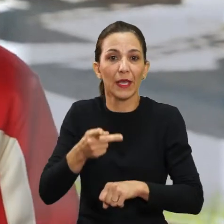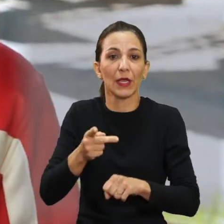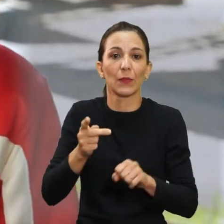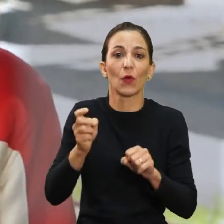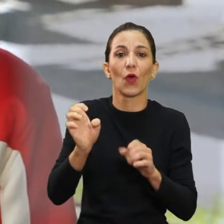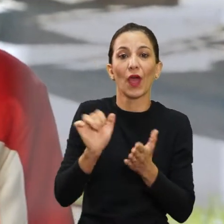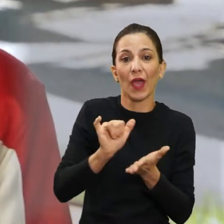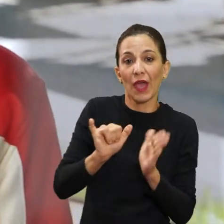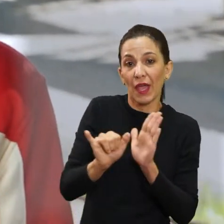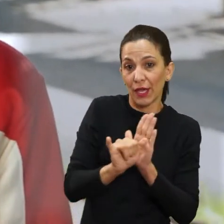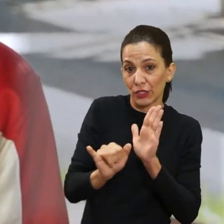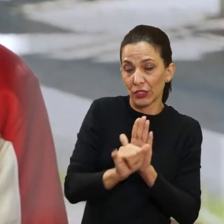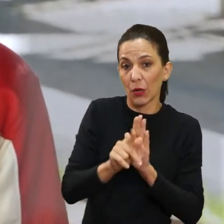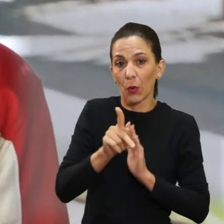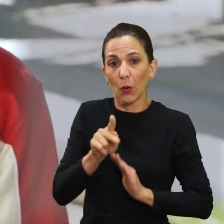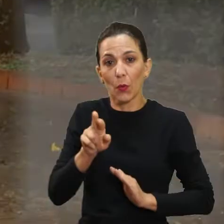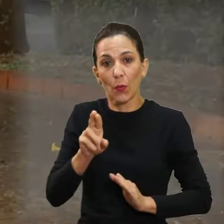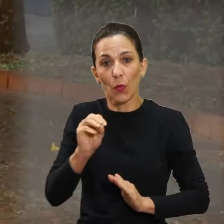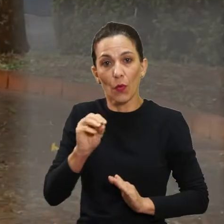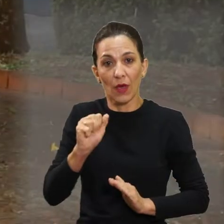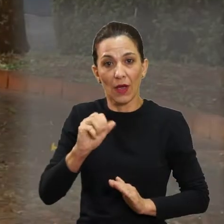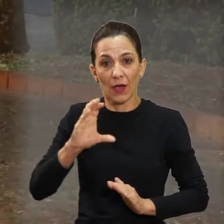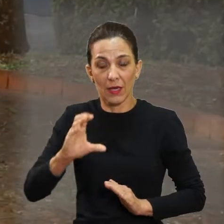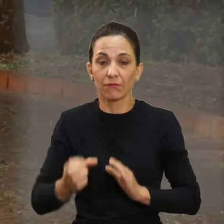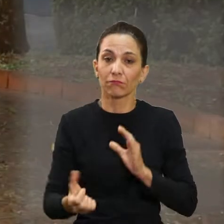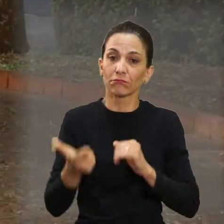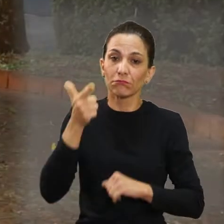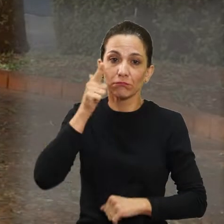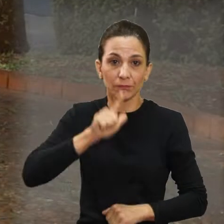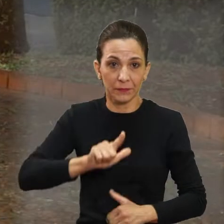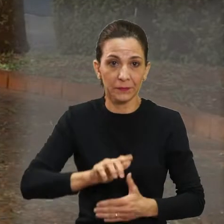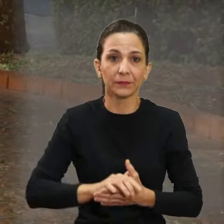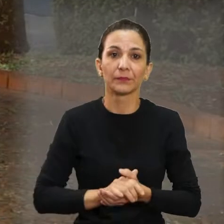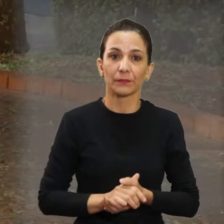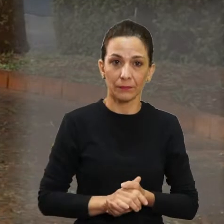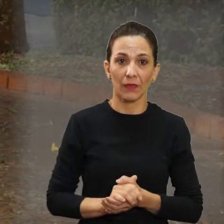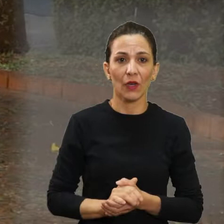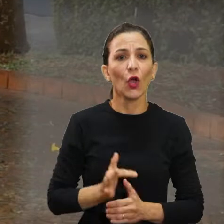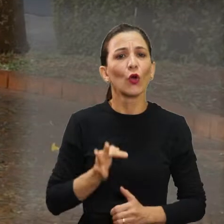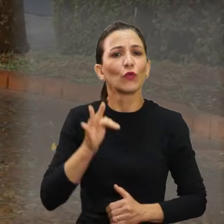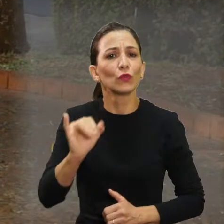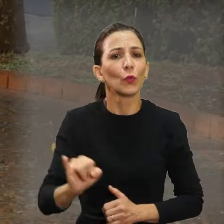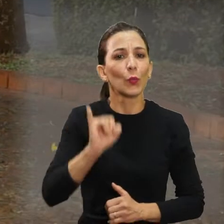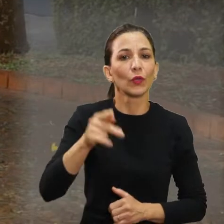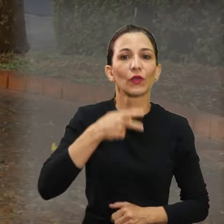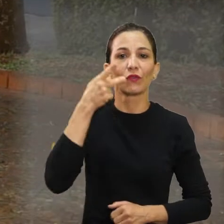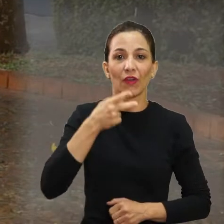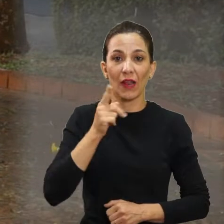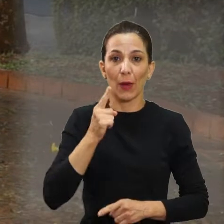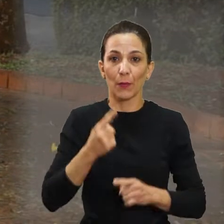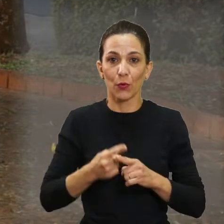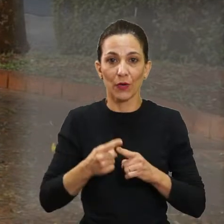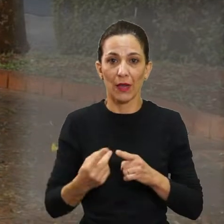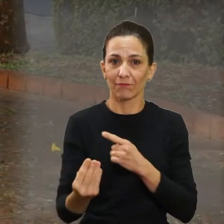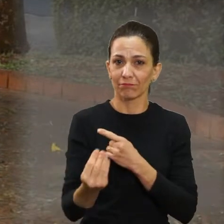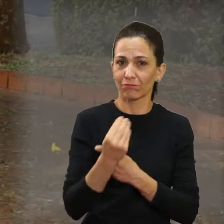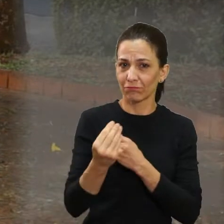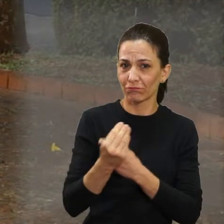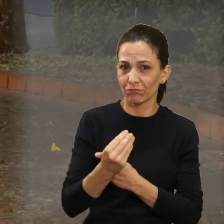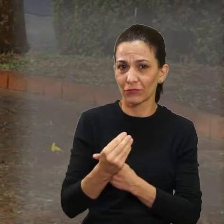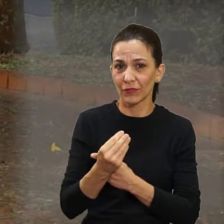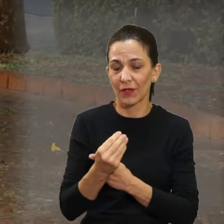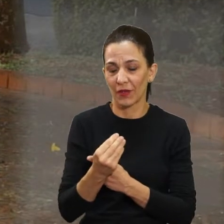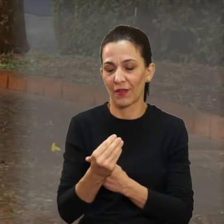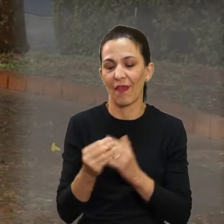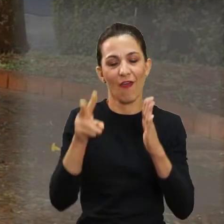foi um prêmio de um edital de PROAC também. É até importante falar um pouco sobre os projetos do futuro, porque na verdade a gente tem sempre